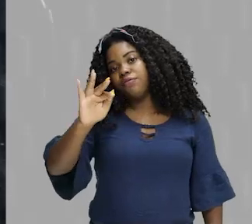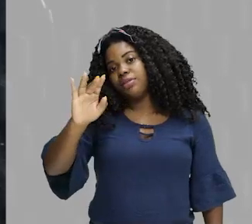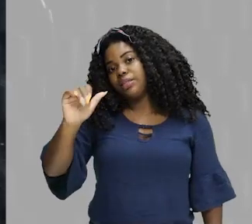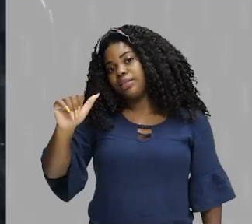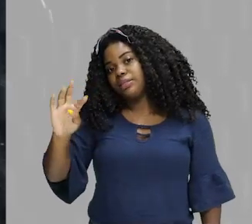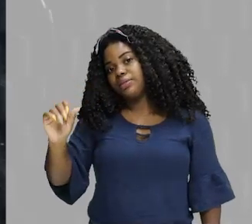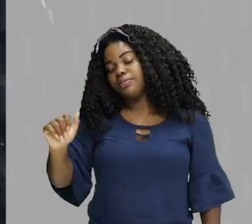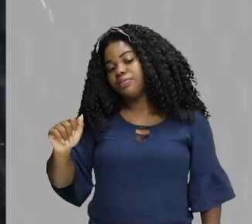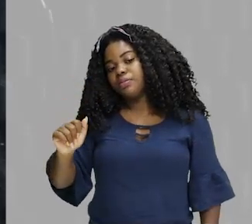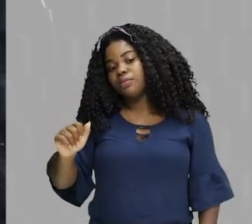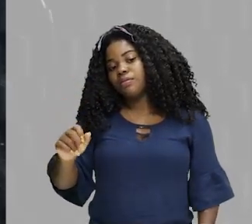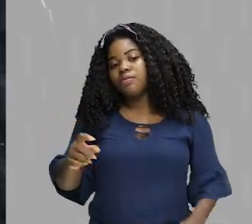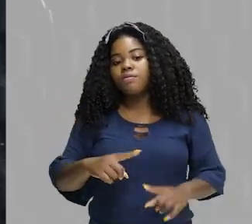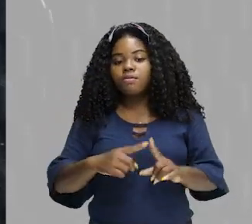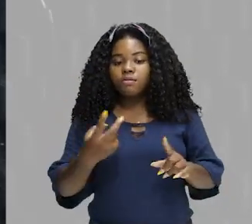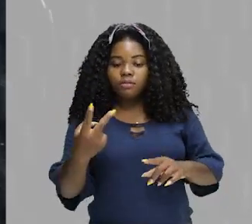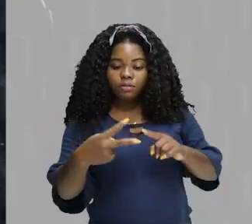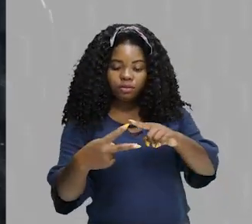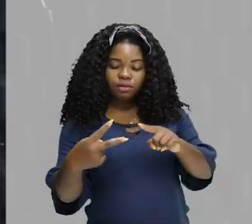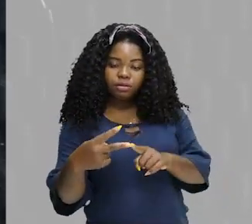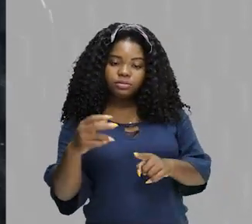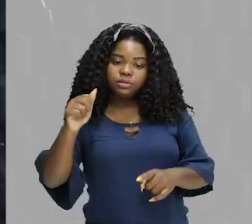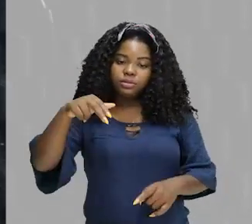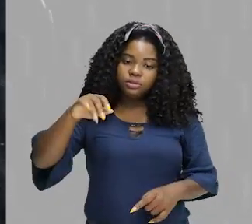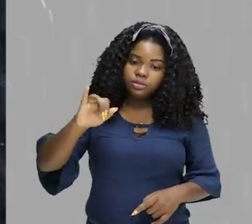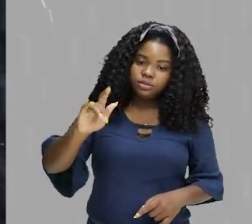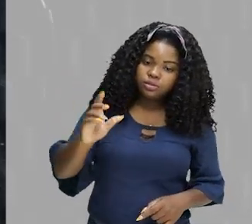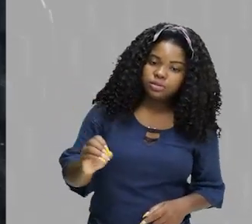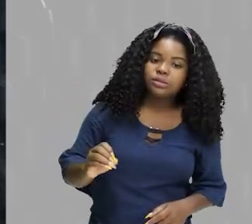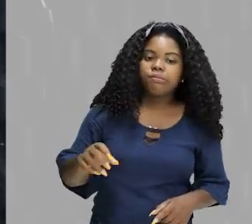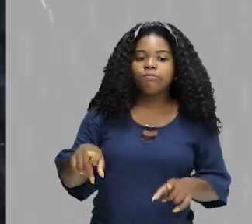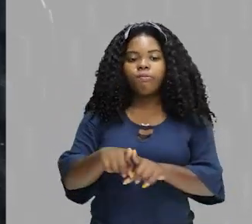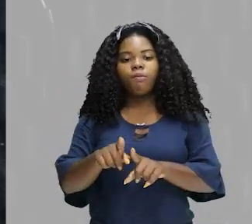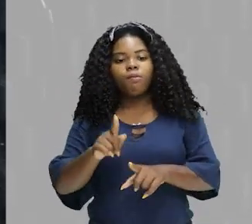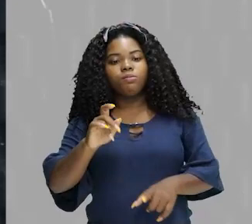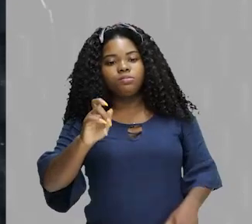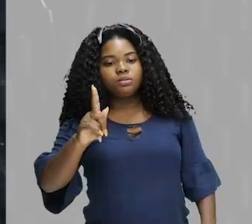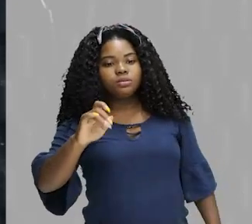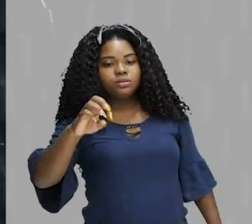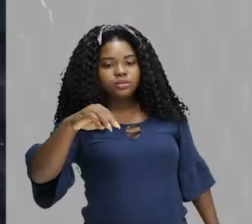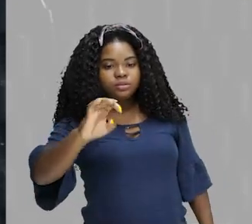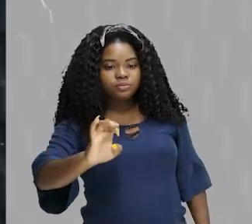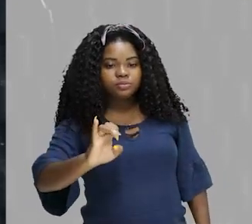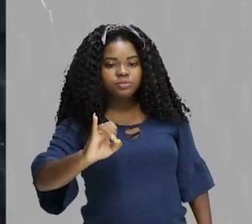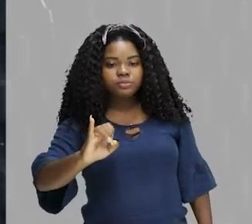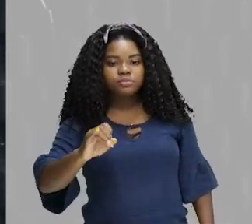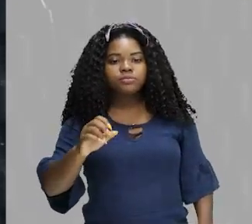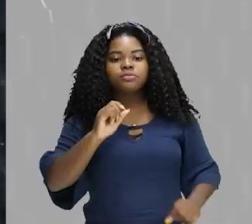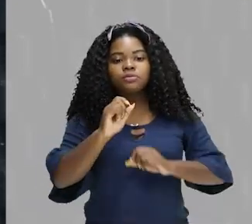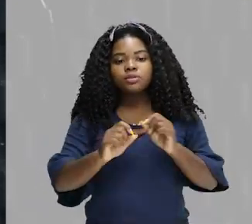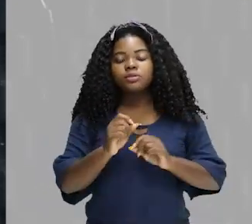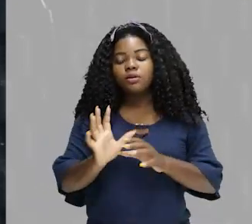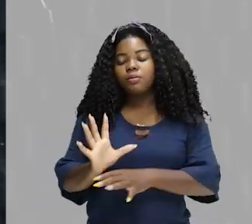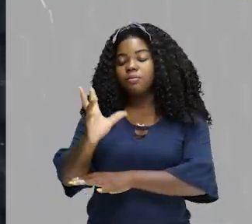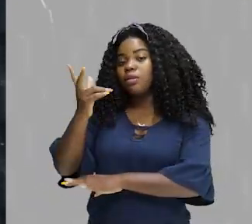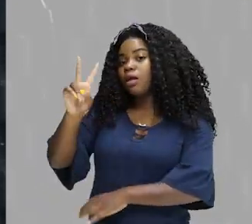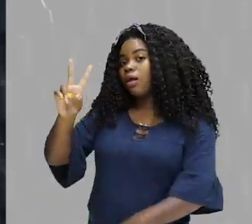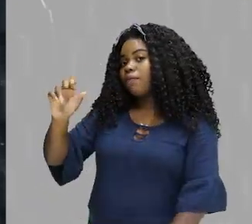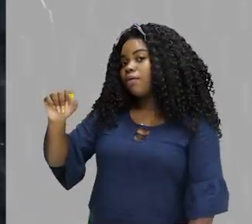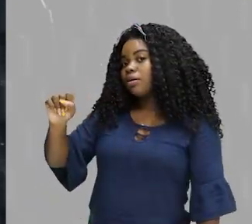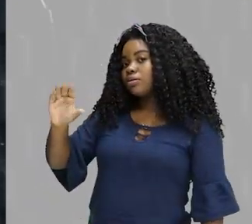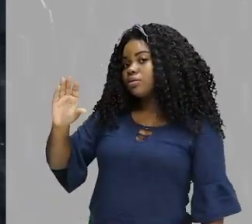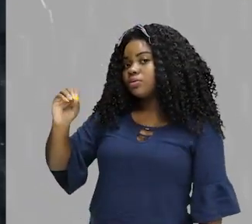e angiospermas, assim como as pteridófitas, são plantas vasculares. Então, rizóide não está